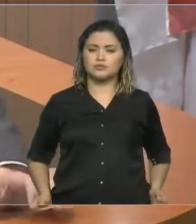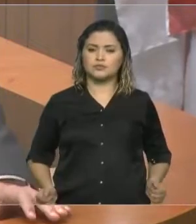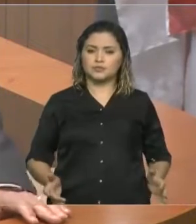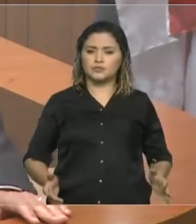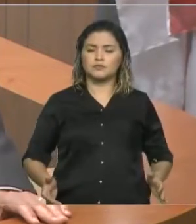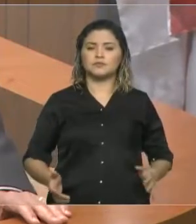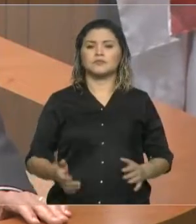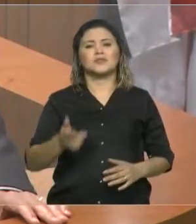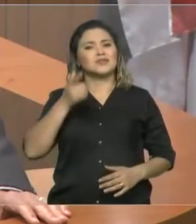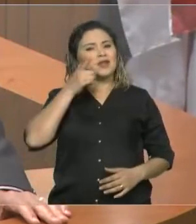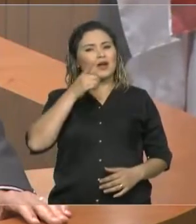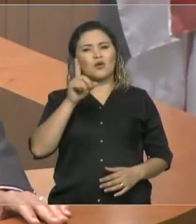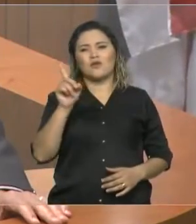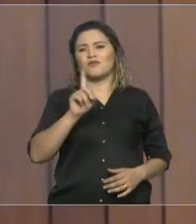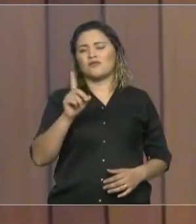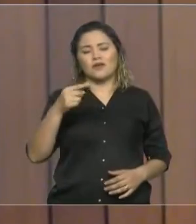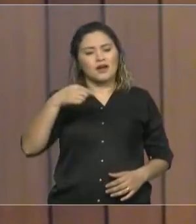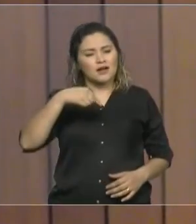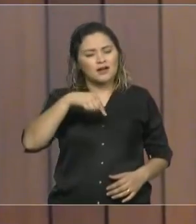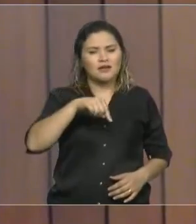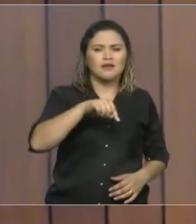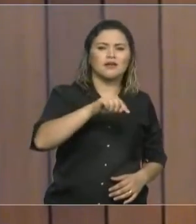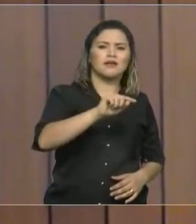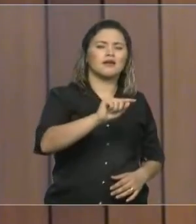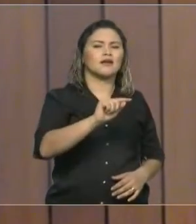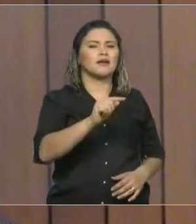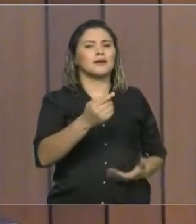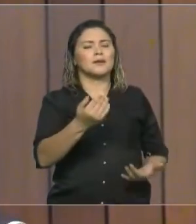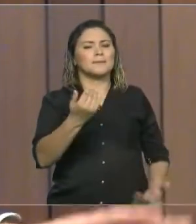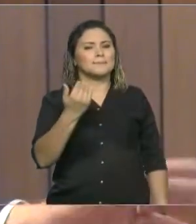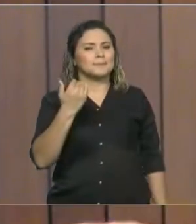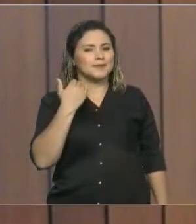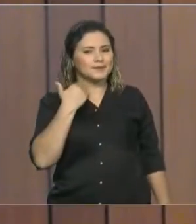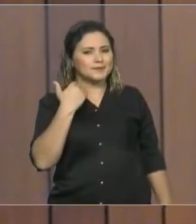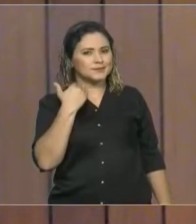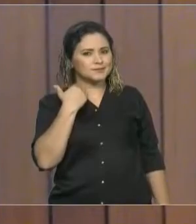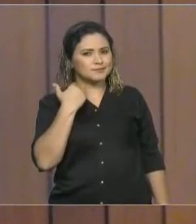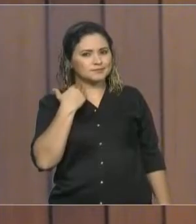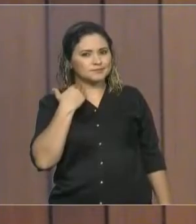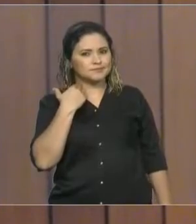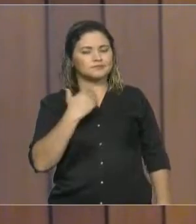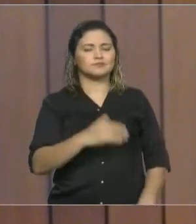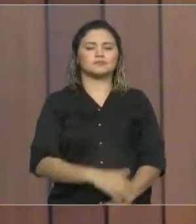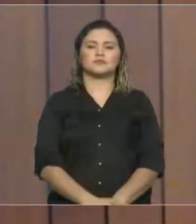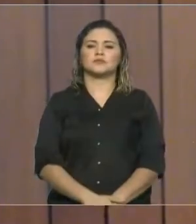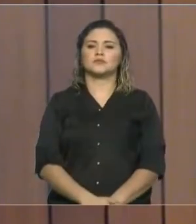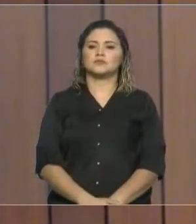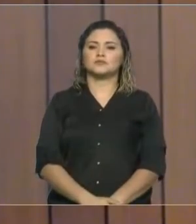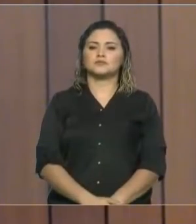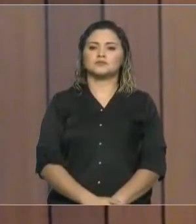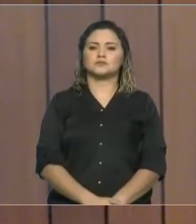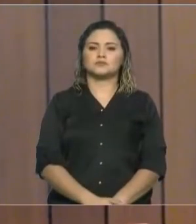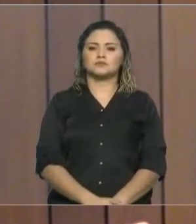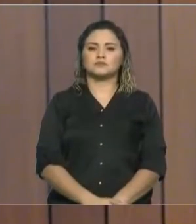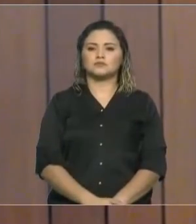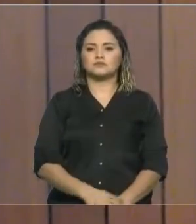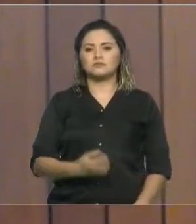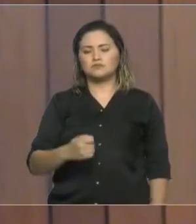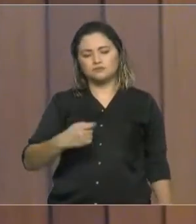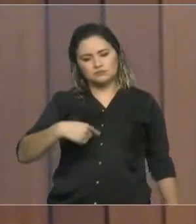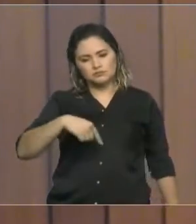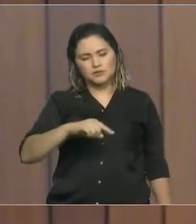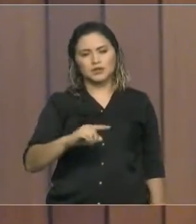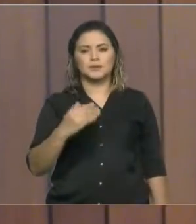se dirigir a um caixa eletrônico, a fazer suas obrigações, tem que fazer numa agência bancária, principalmente num